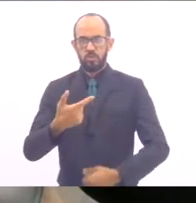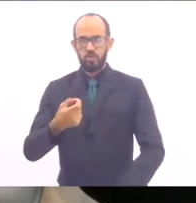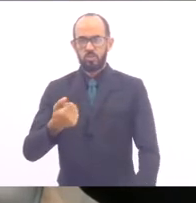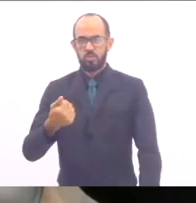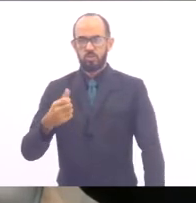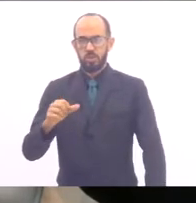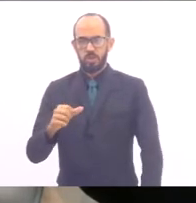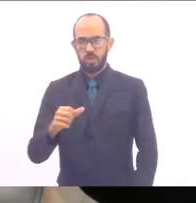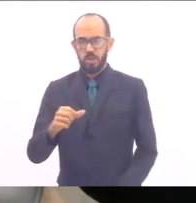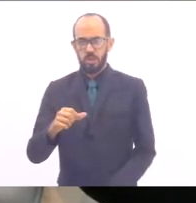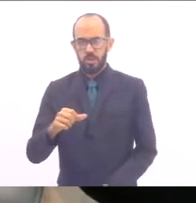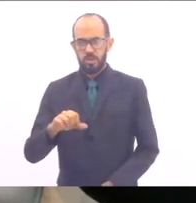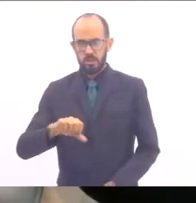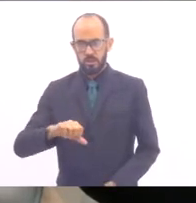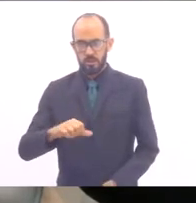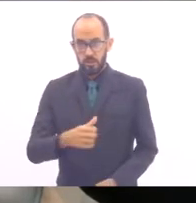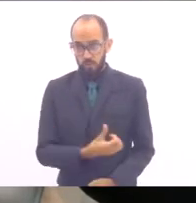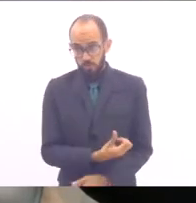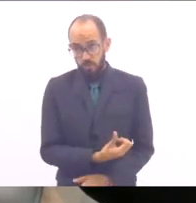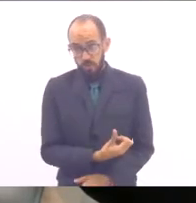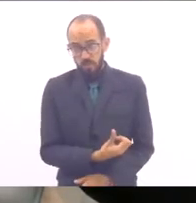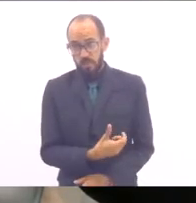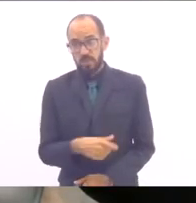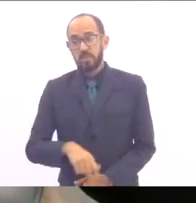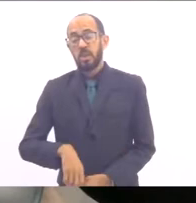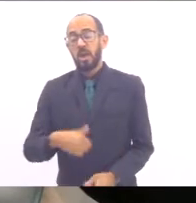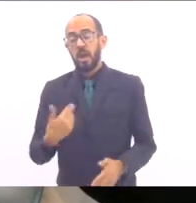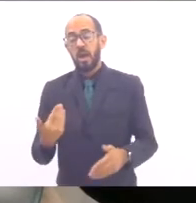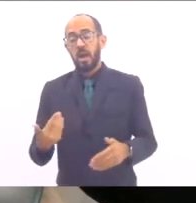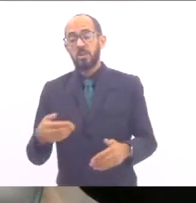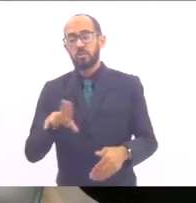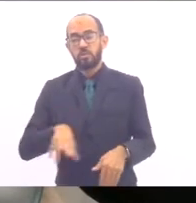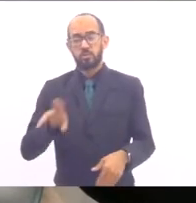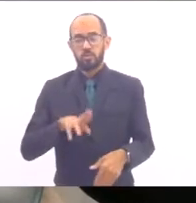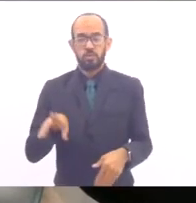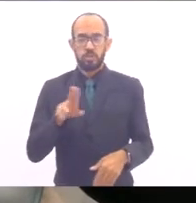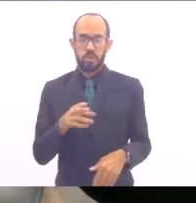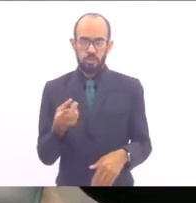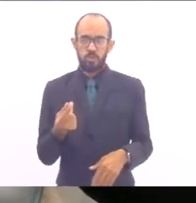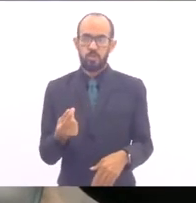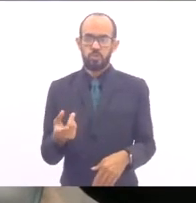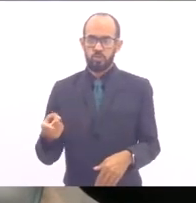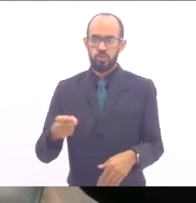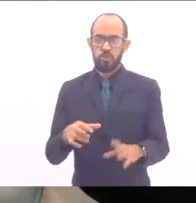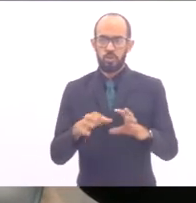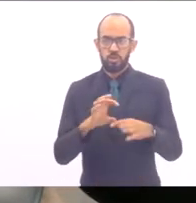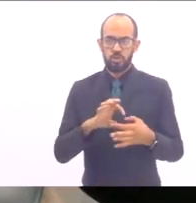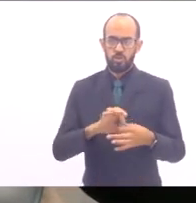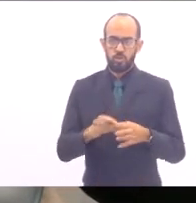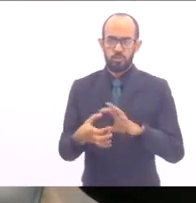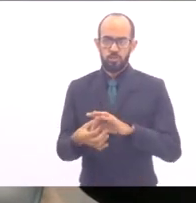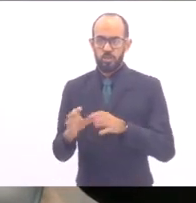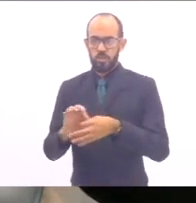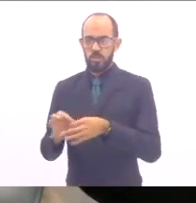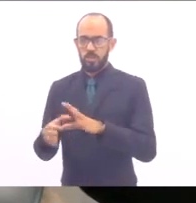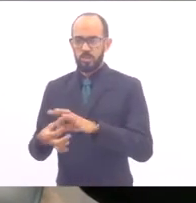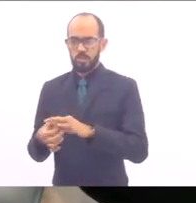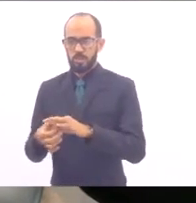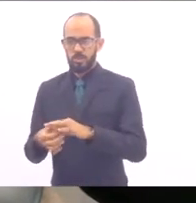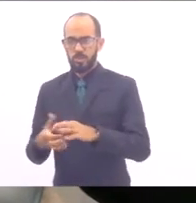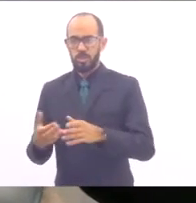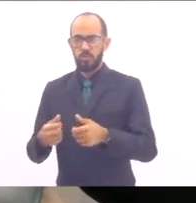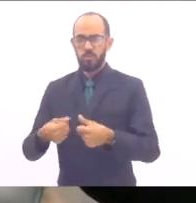vem buscando, né, houve uma utilização desse recurso em 2016 durante as Olimpíadas e ainda acabou sobrando um